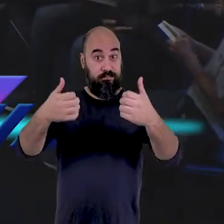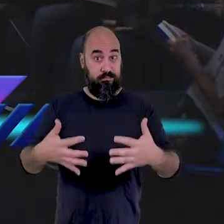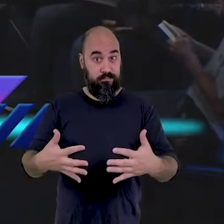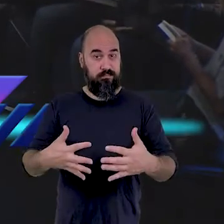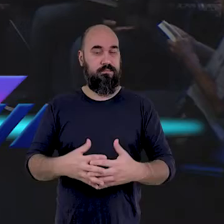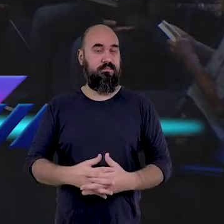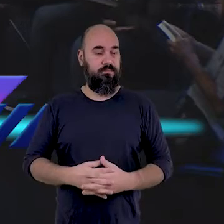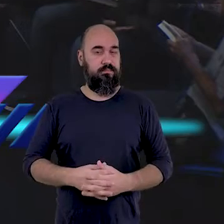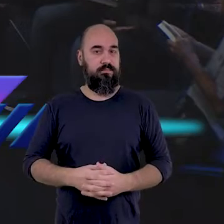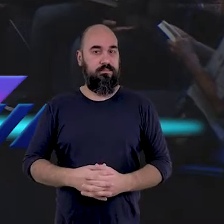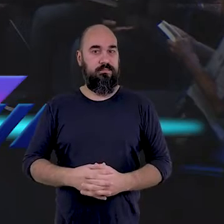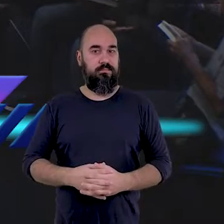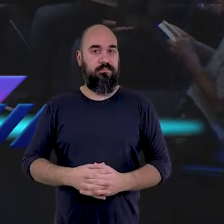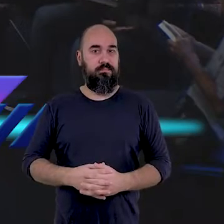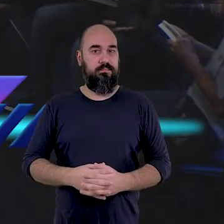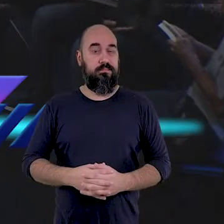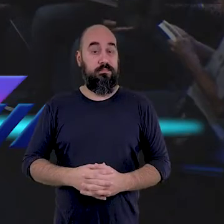assim: